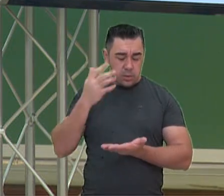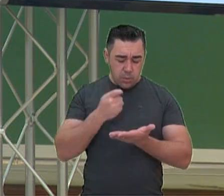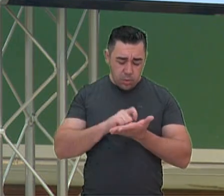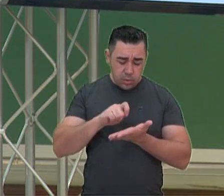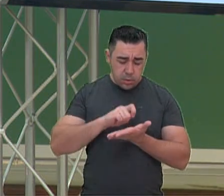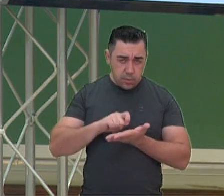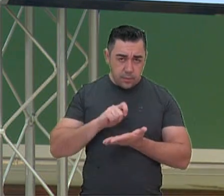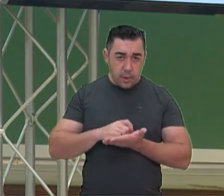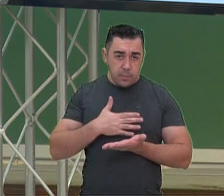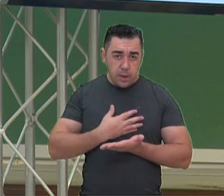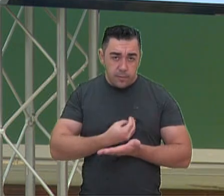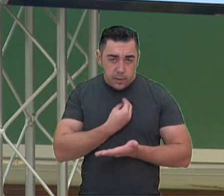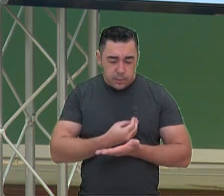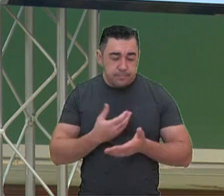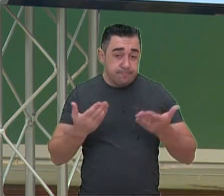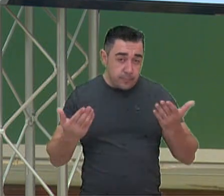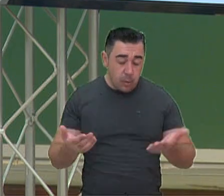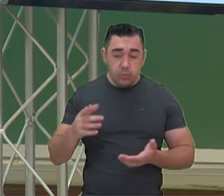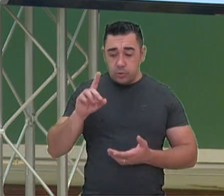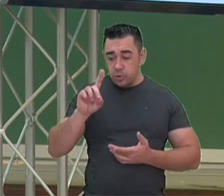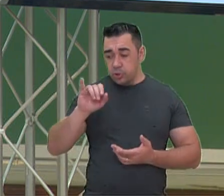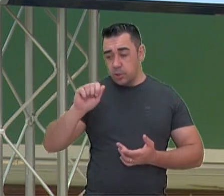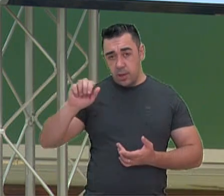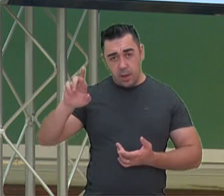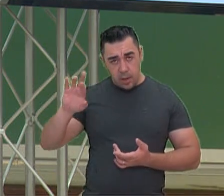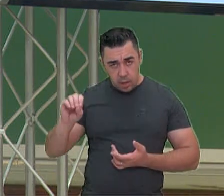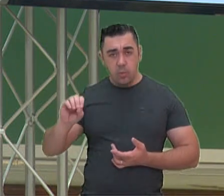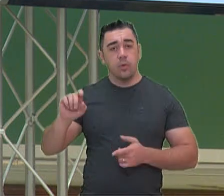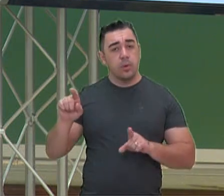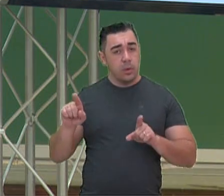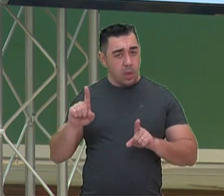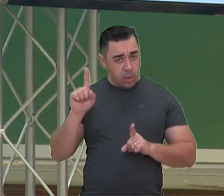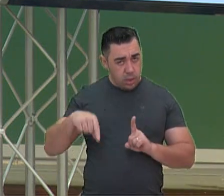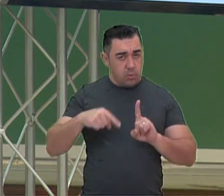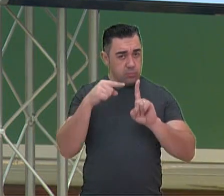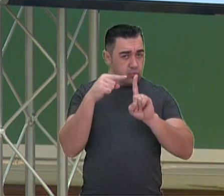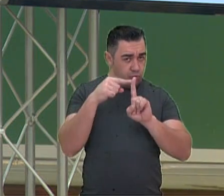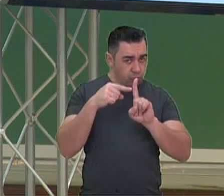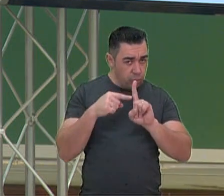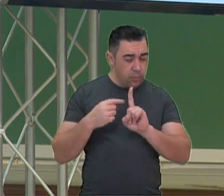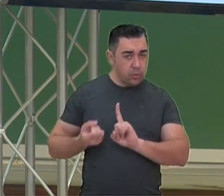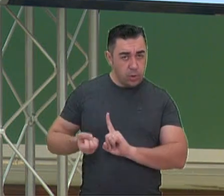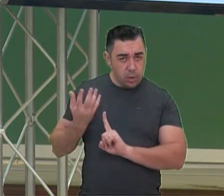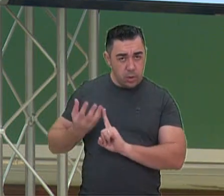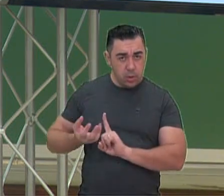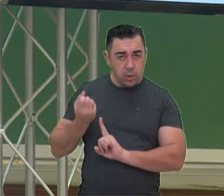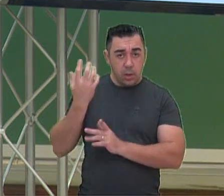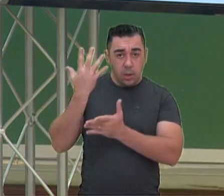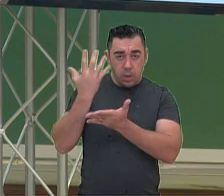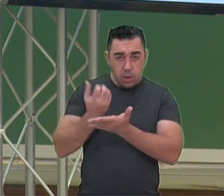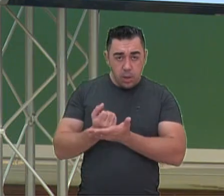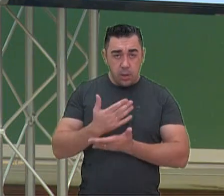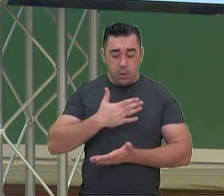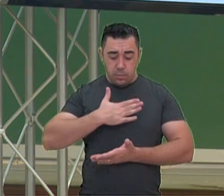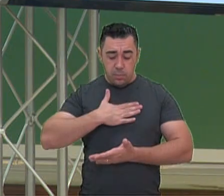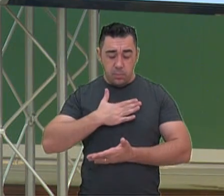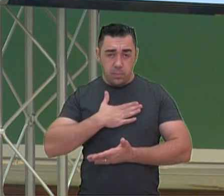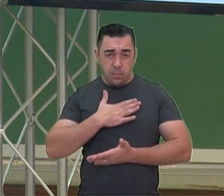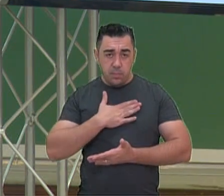vida. Isso. Então, diário é um tipo de autobiografia narrada em primeira